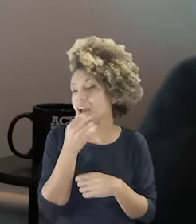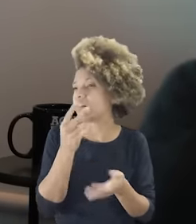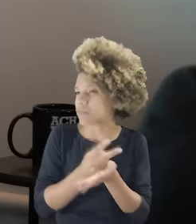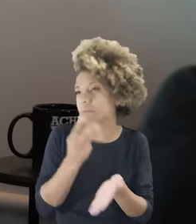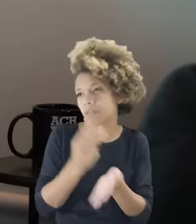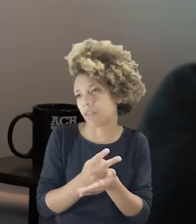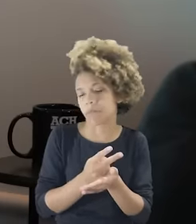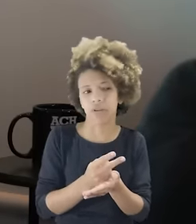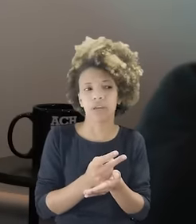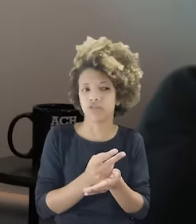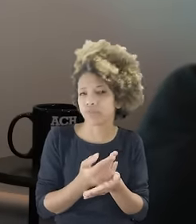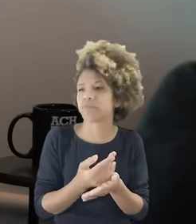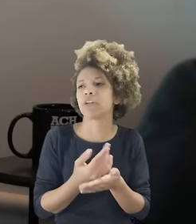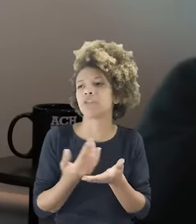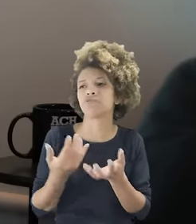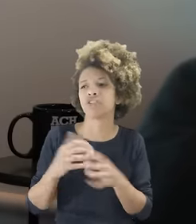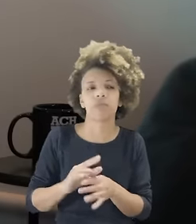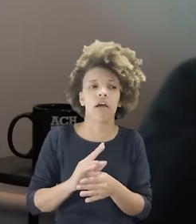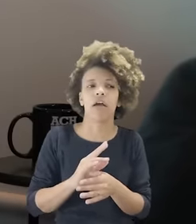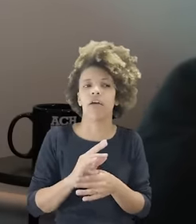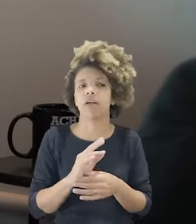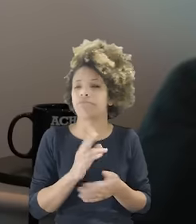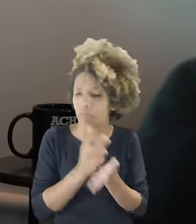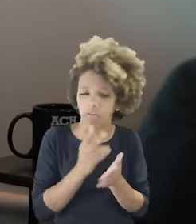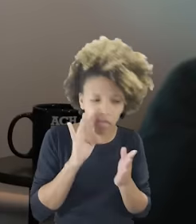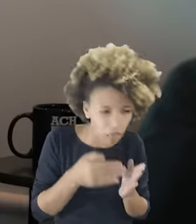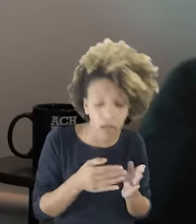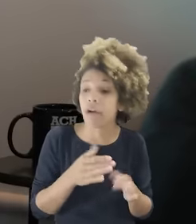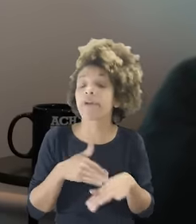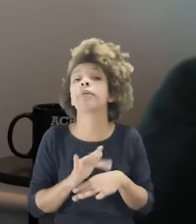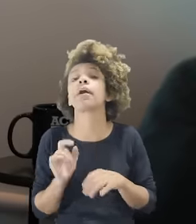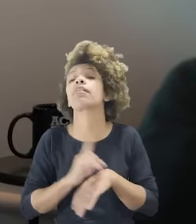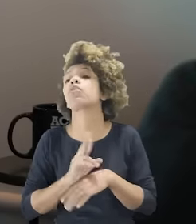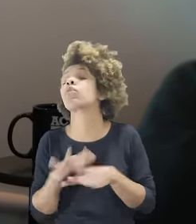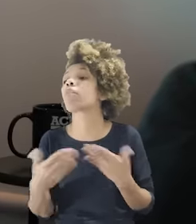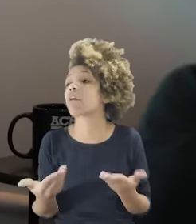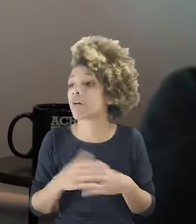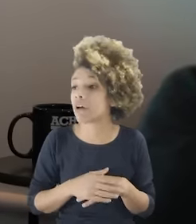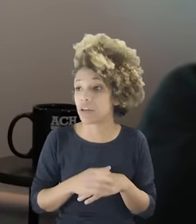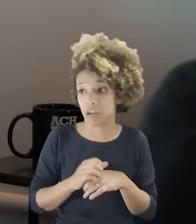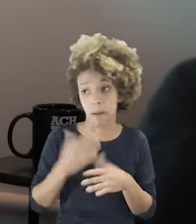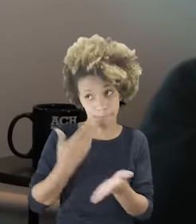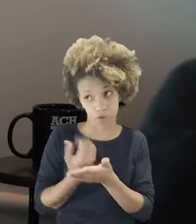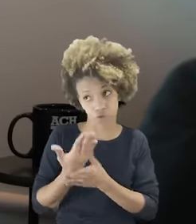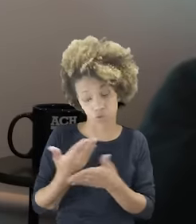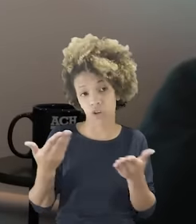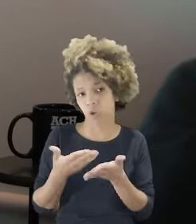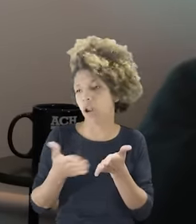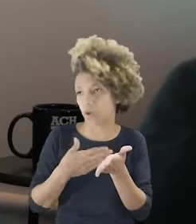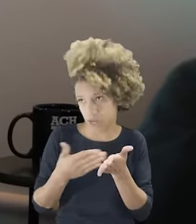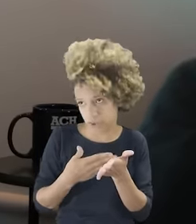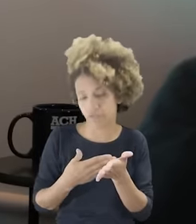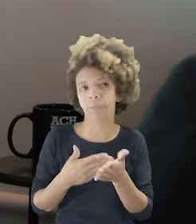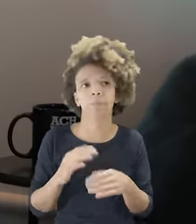tive o tempo inteiro consumido nisso assim de não virar mesmo isso porque mais que eu vou fazer com a doutora agora excelente lançou o podcast Aí agora